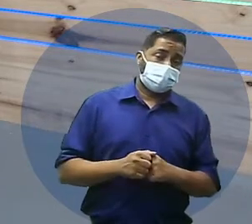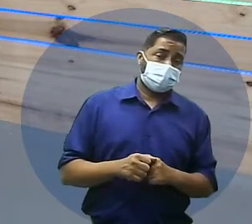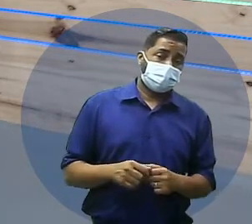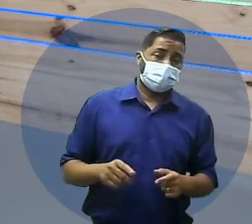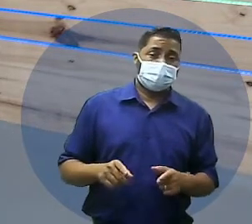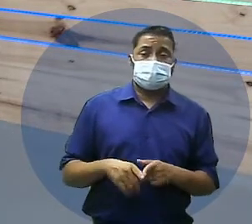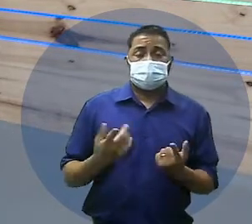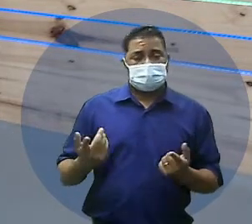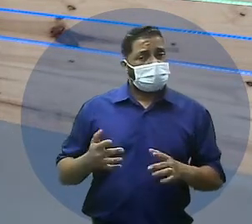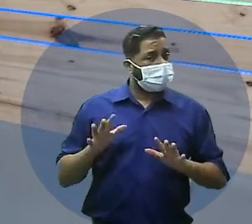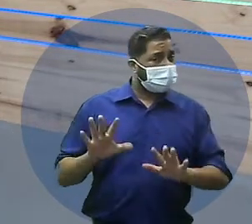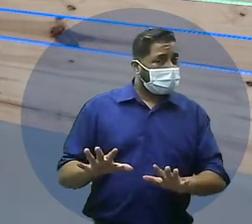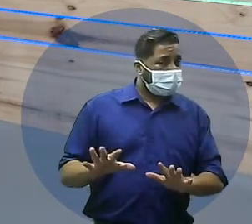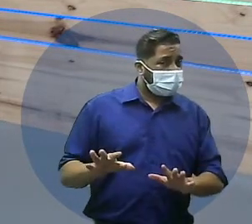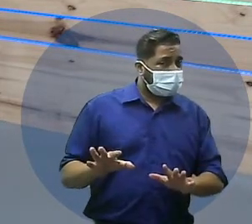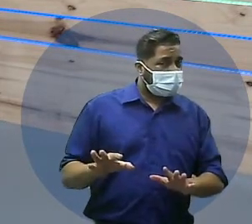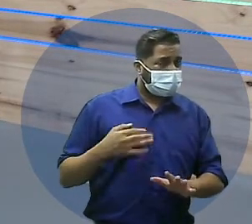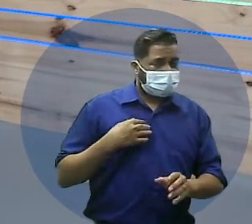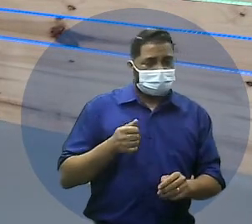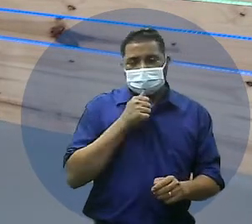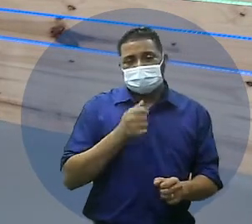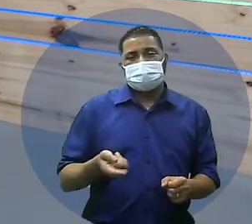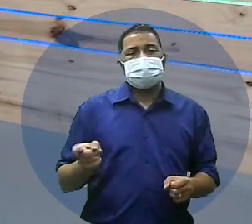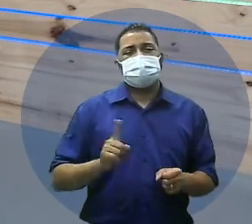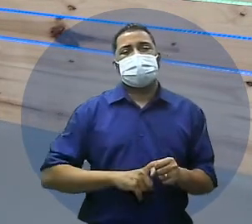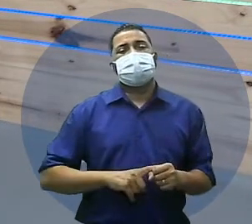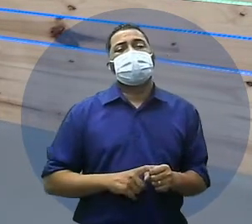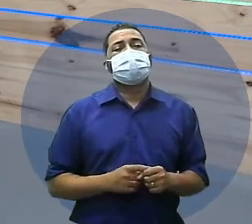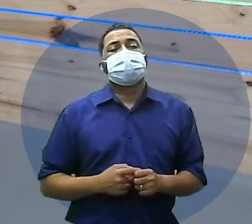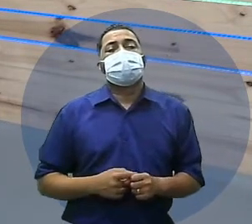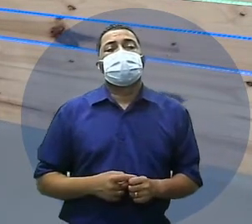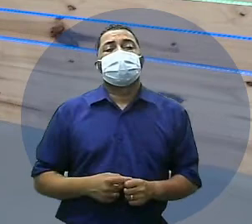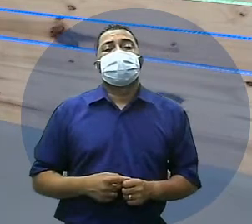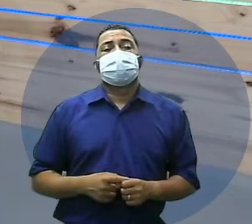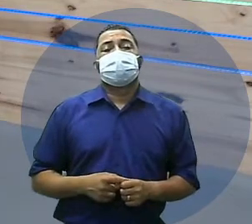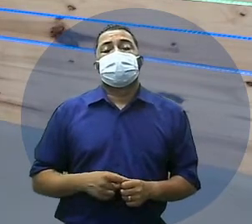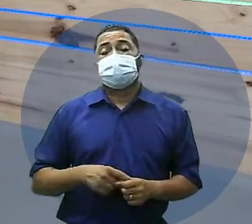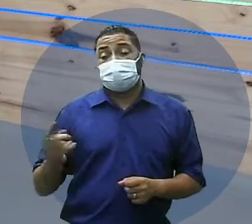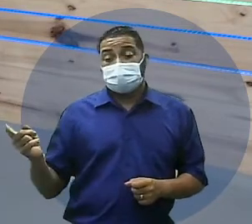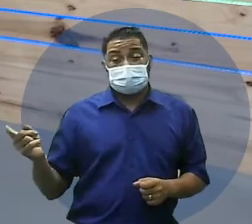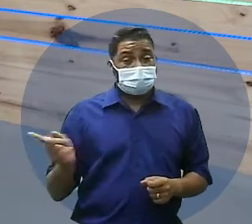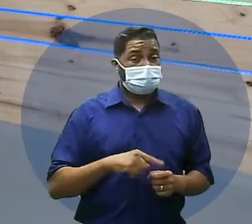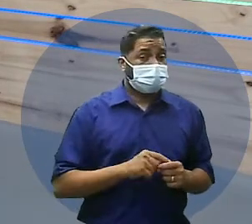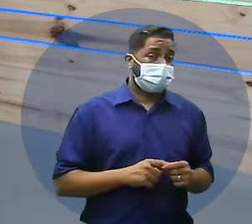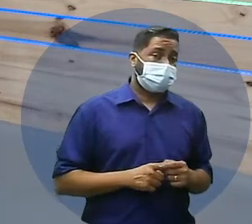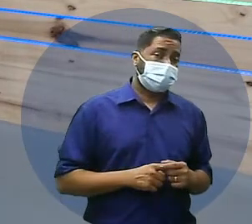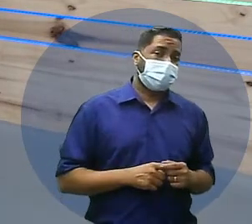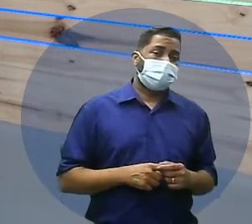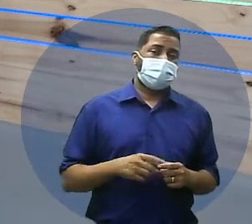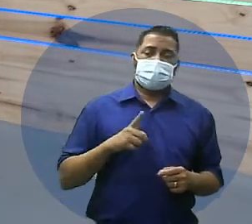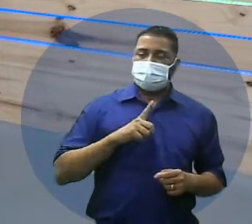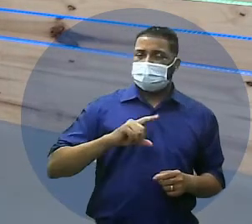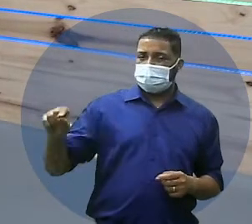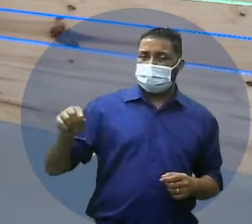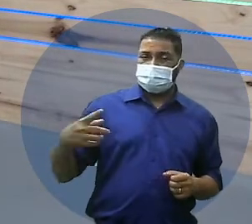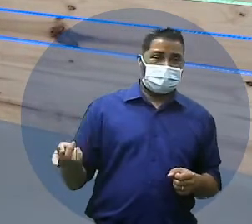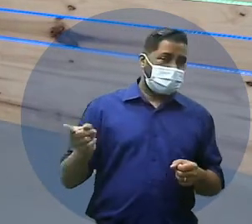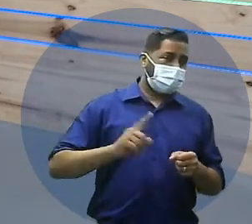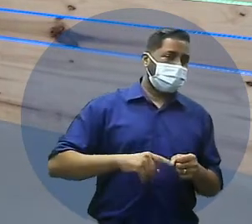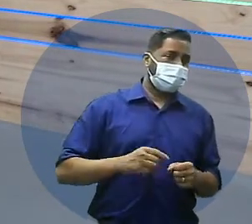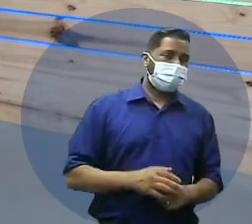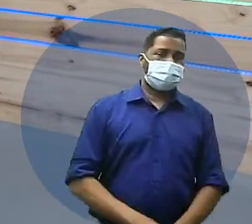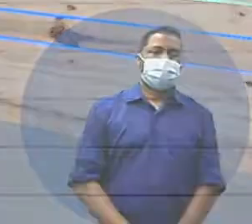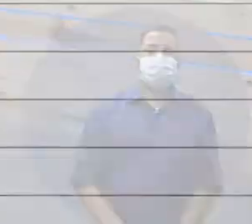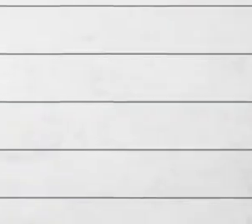Mas fica aí, que eu ainda volto, hein? Ainda volto. É vapt-vupt. Fui, mas volto.